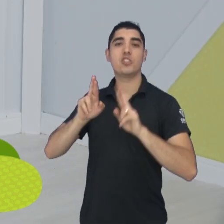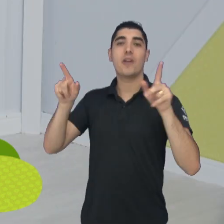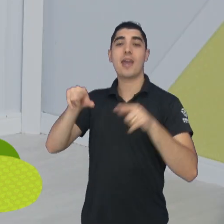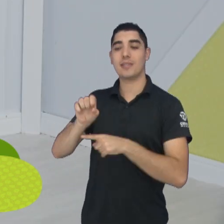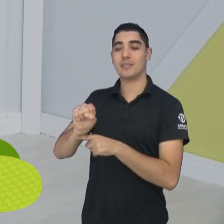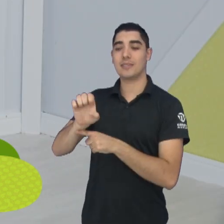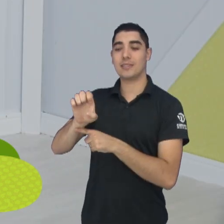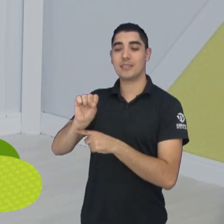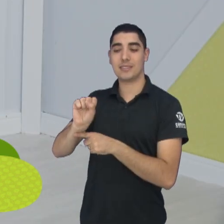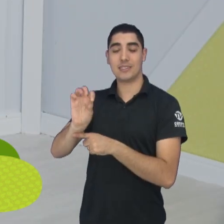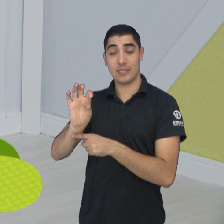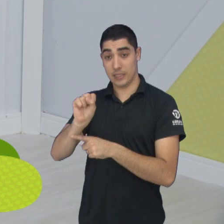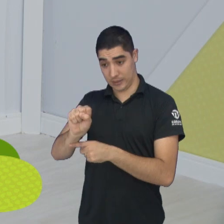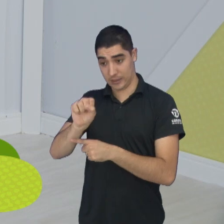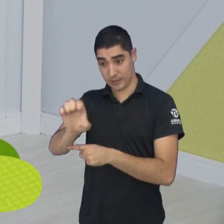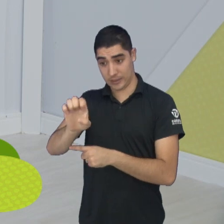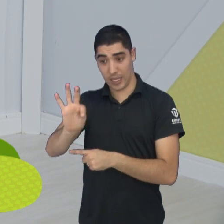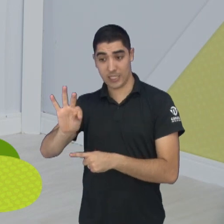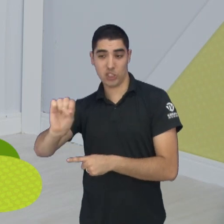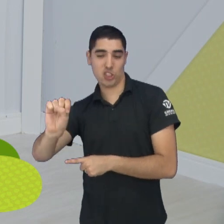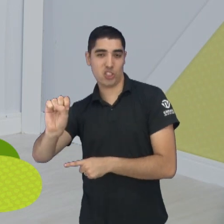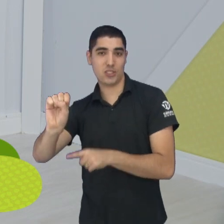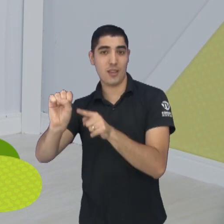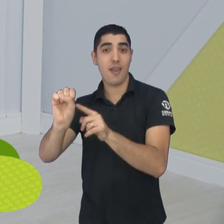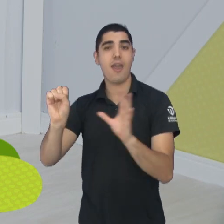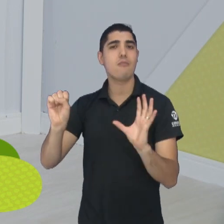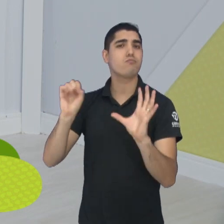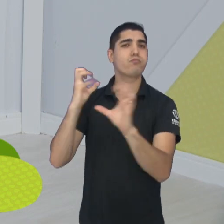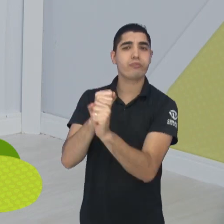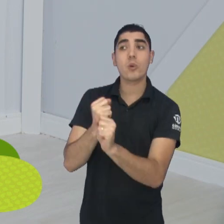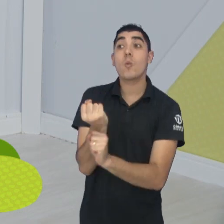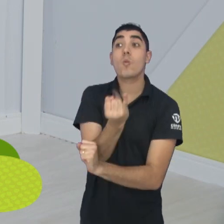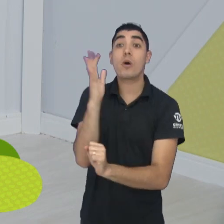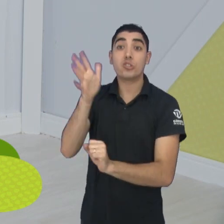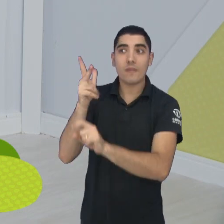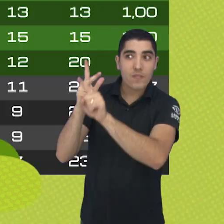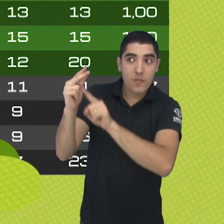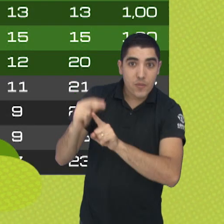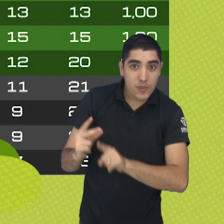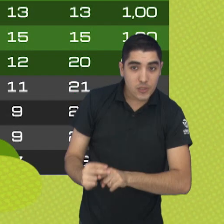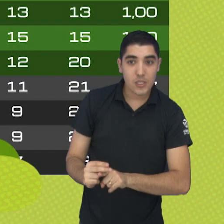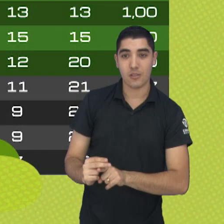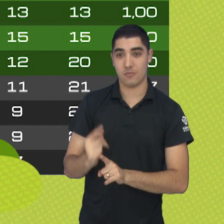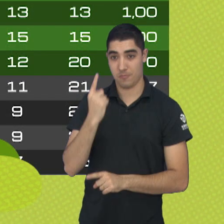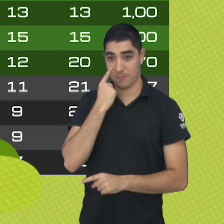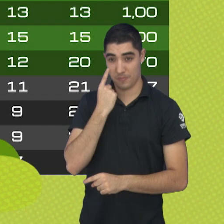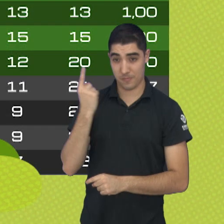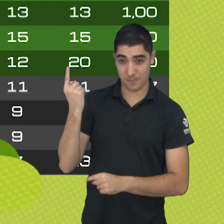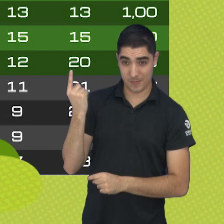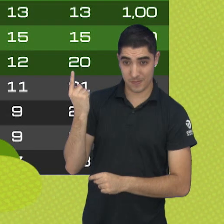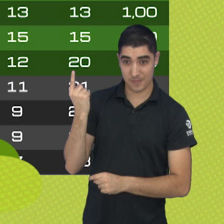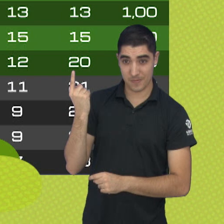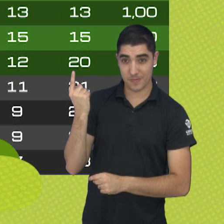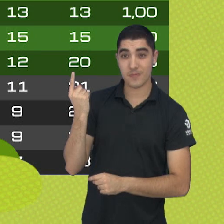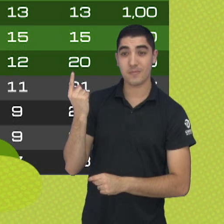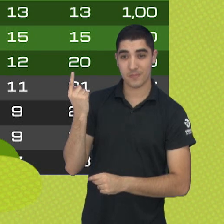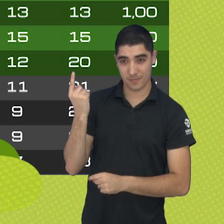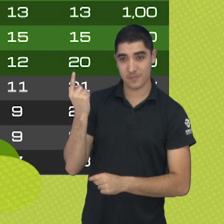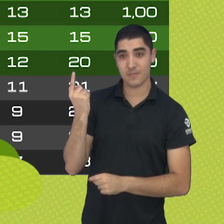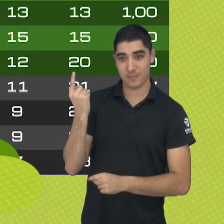pró contra, dividido por os sets contra, dá esse valor aqui, 6,75, e aqui, ó, 27 dividido por 7,